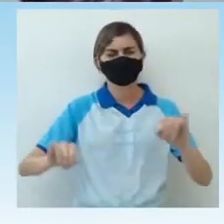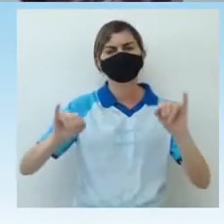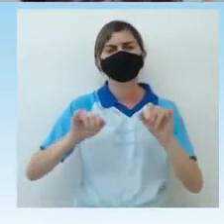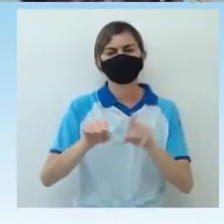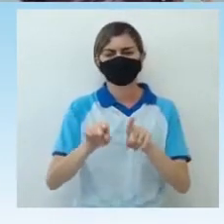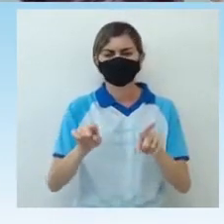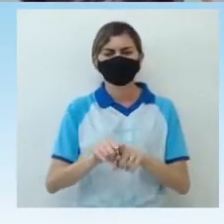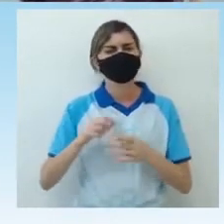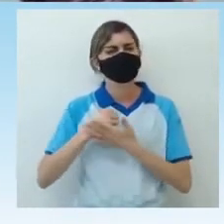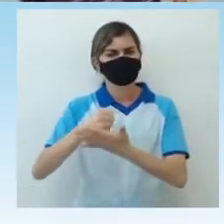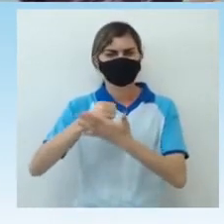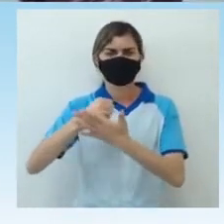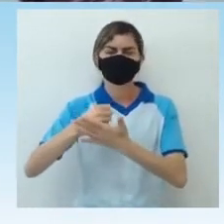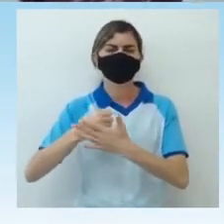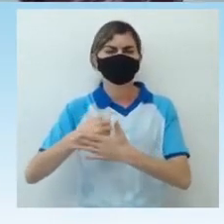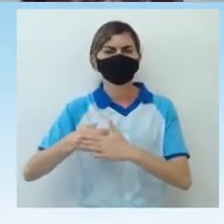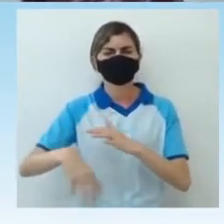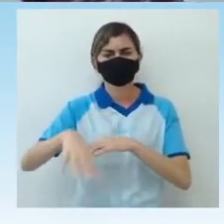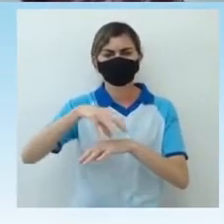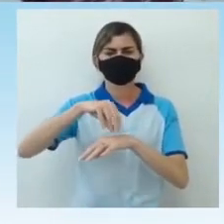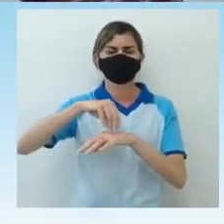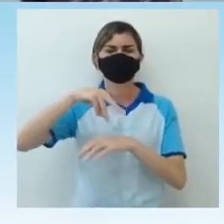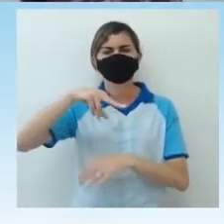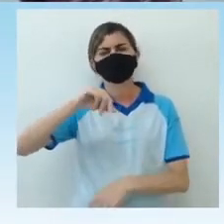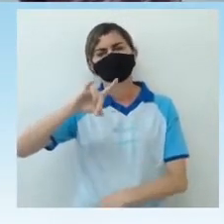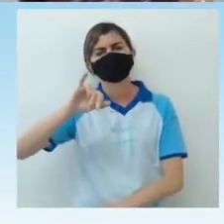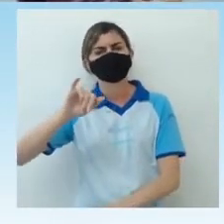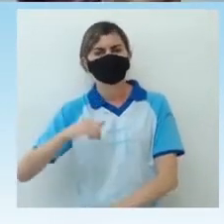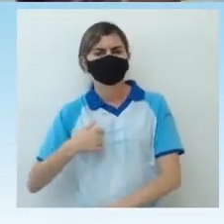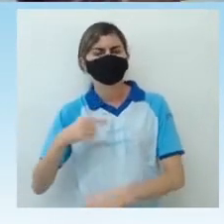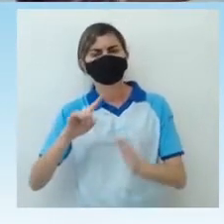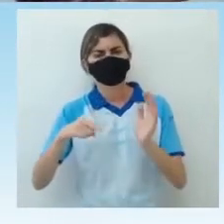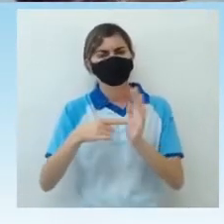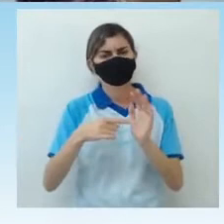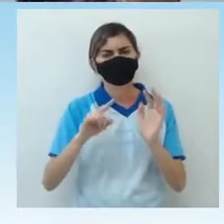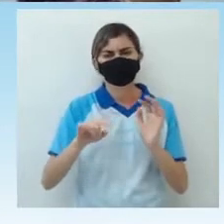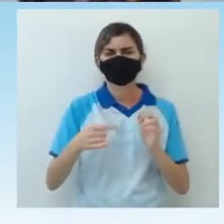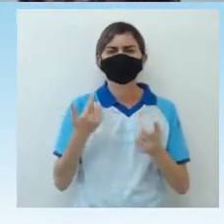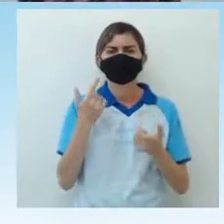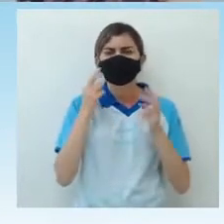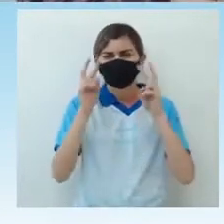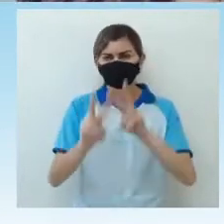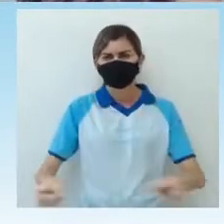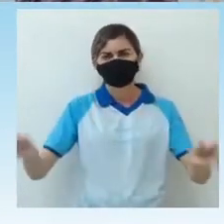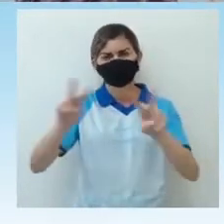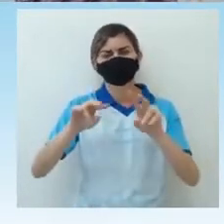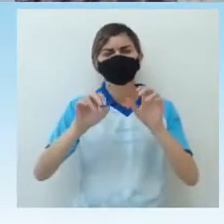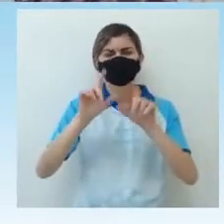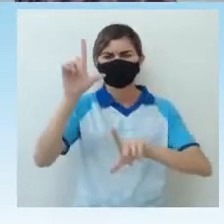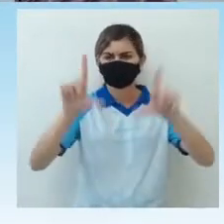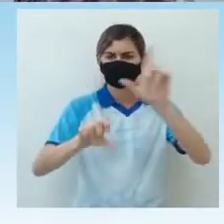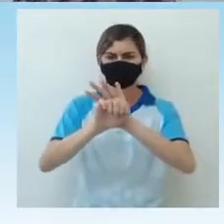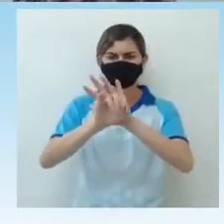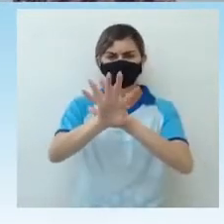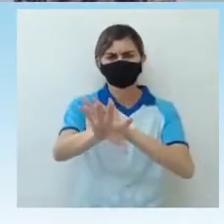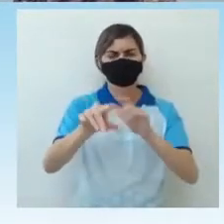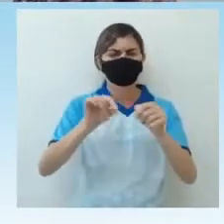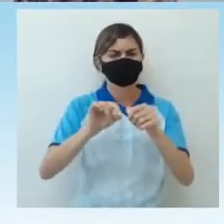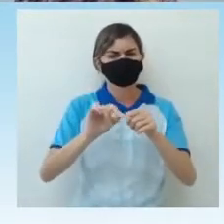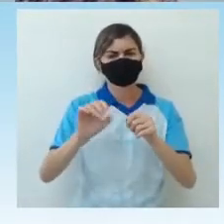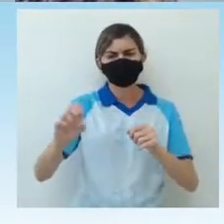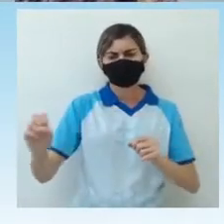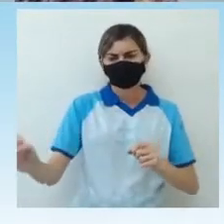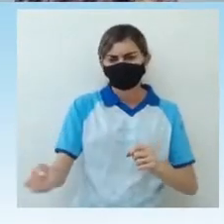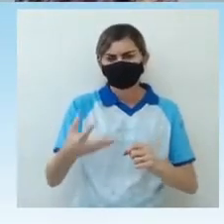também se apropria dos meios midiáticos para atingir os seus objetivos, visto que a mídia atinge e exerce uma